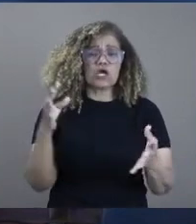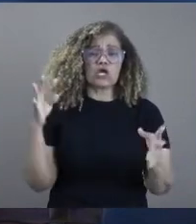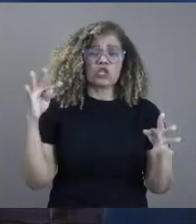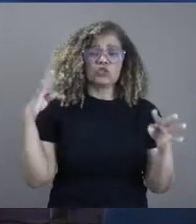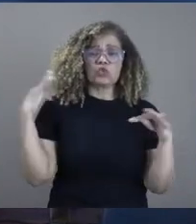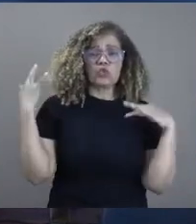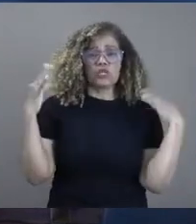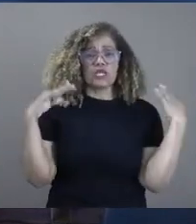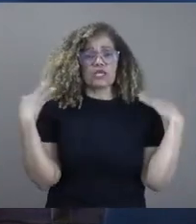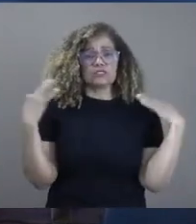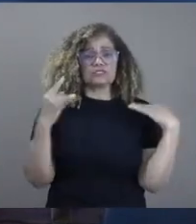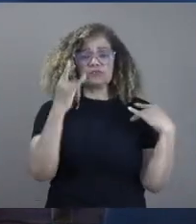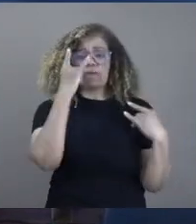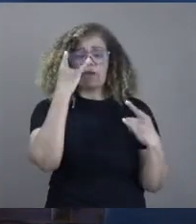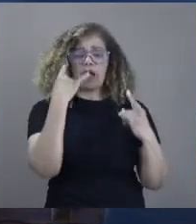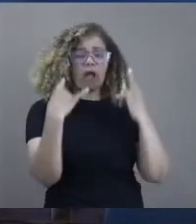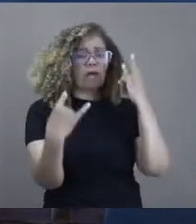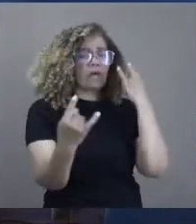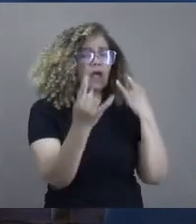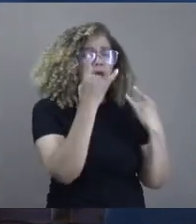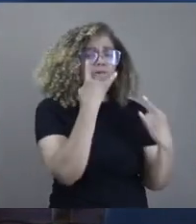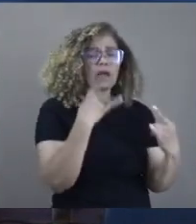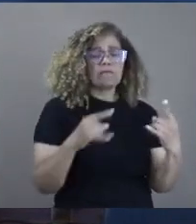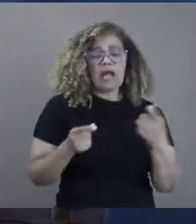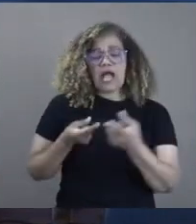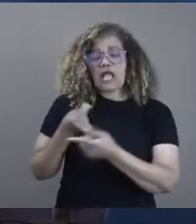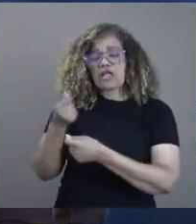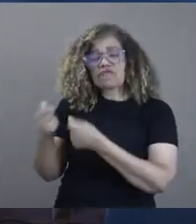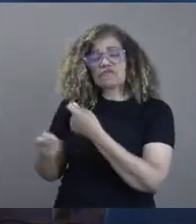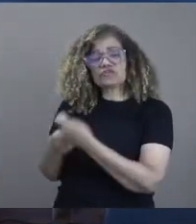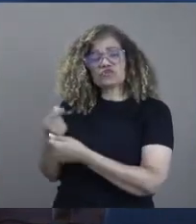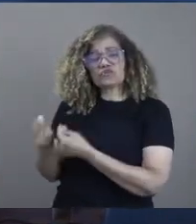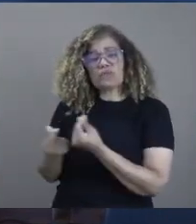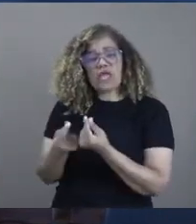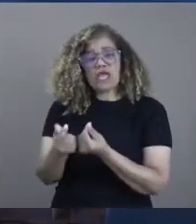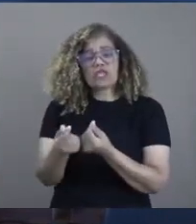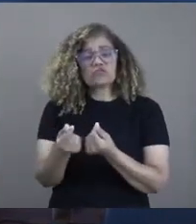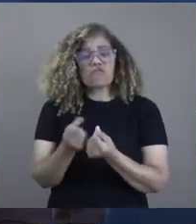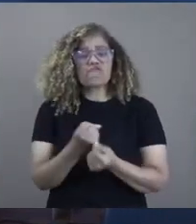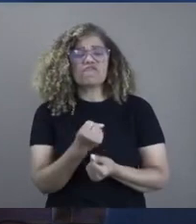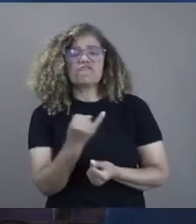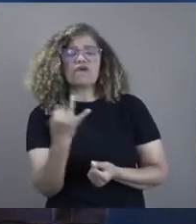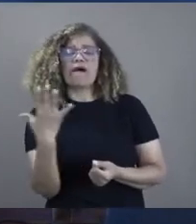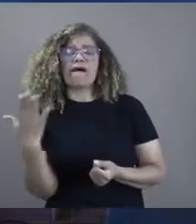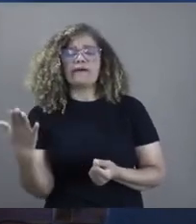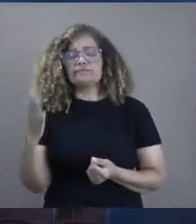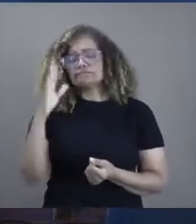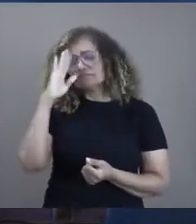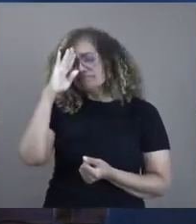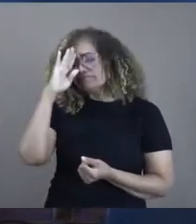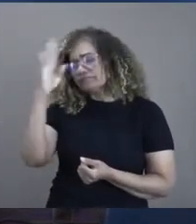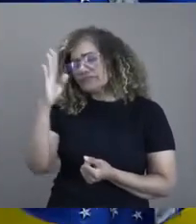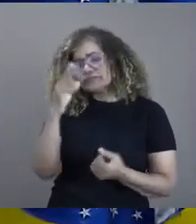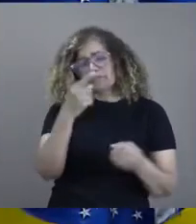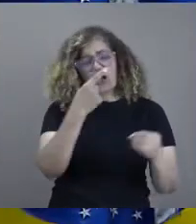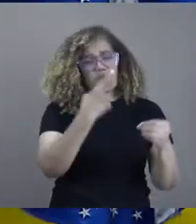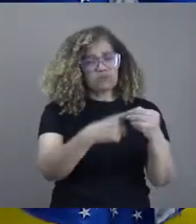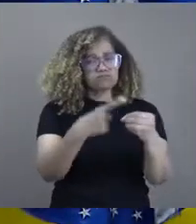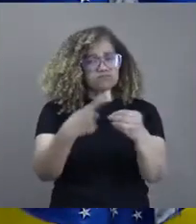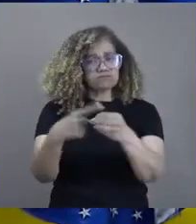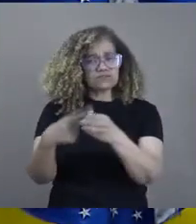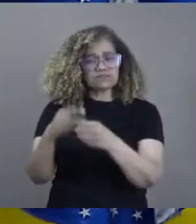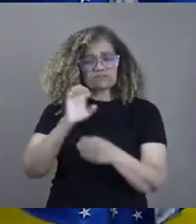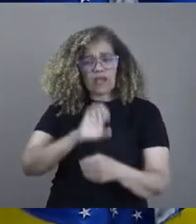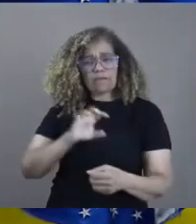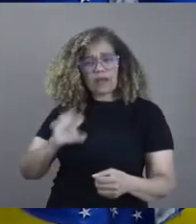atrair investimentos para várias de nossas principais cidades